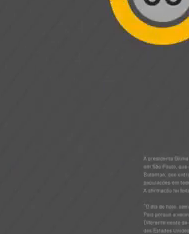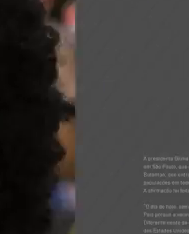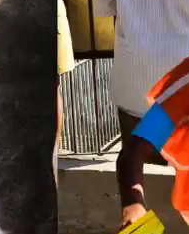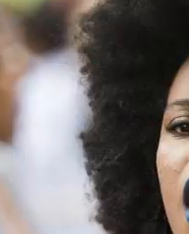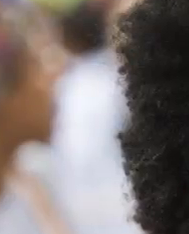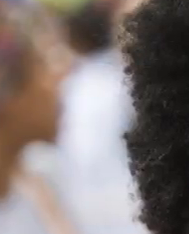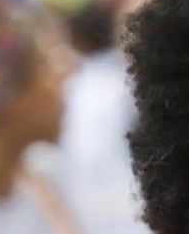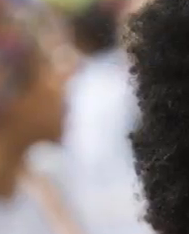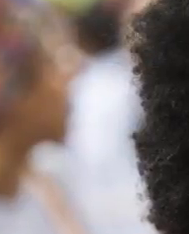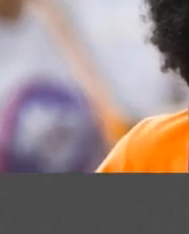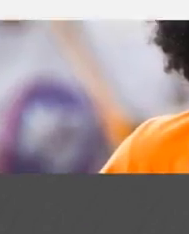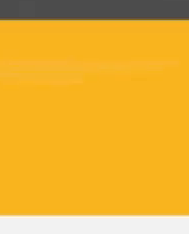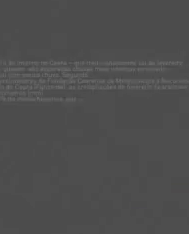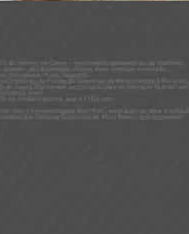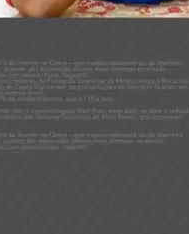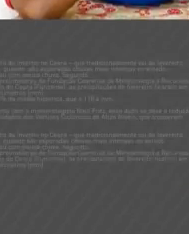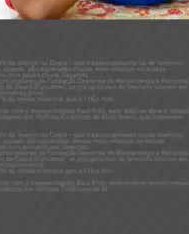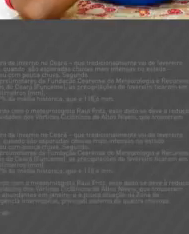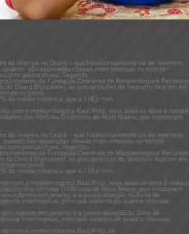o